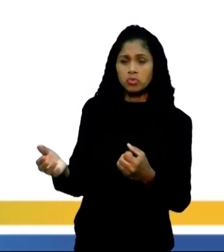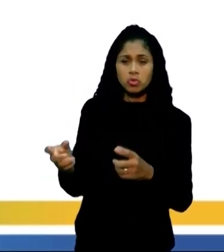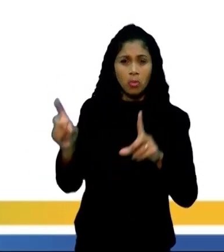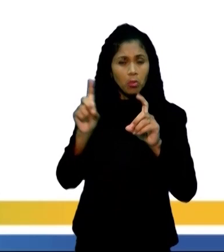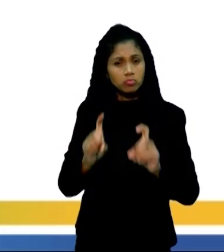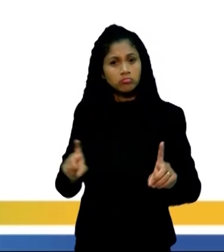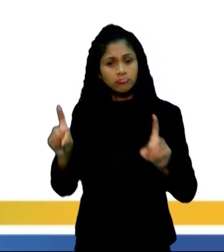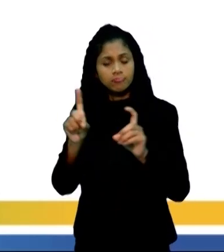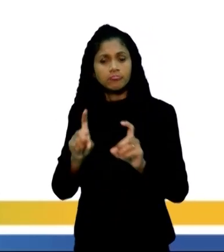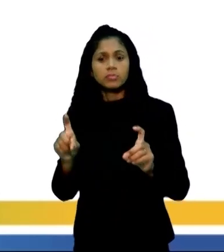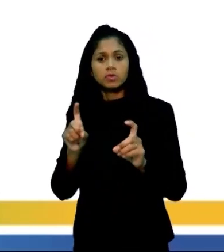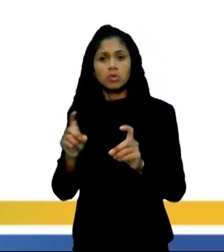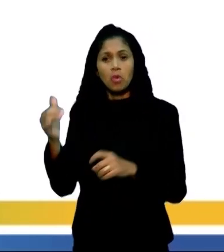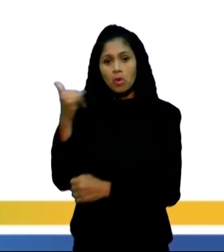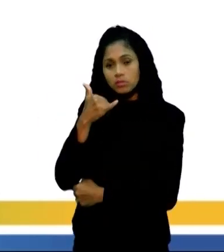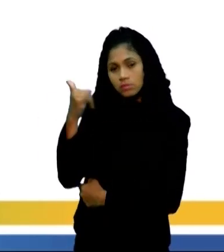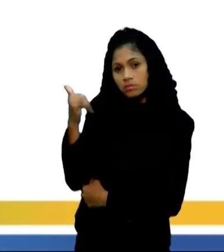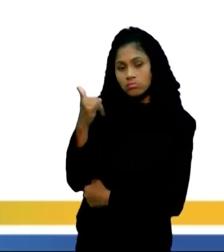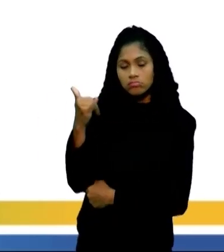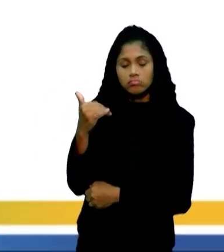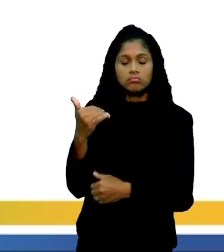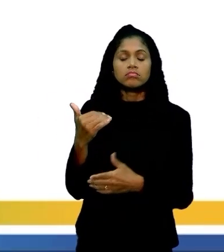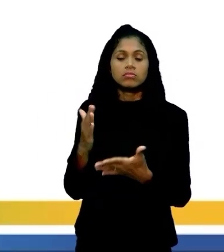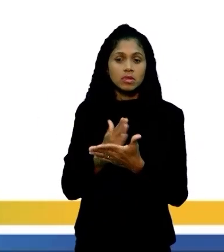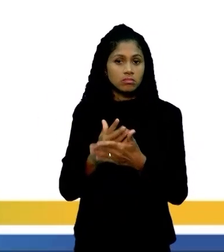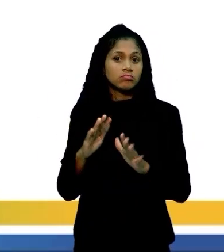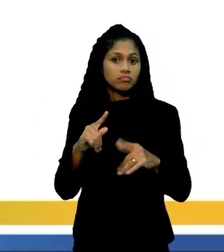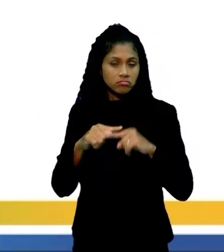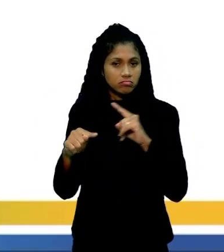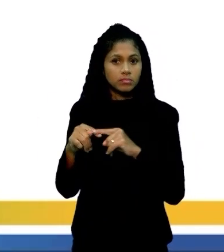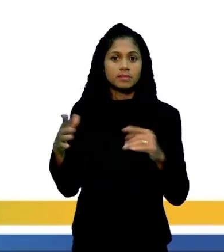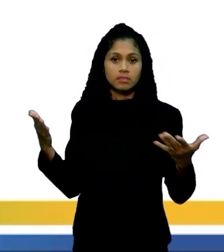computador, para smartphone, essas coisas nesse sentido.